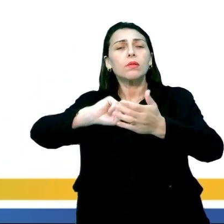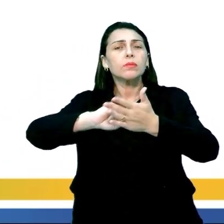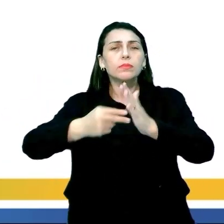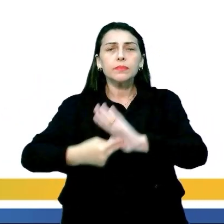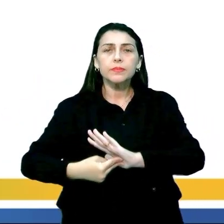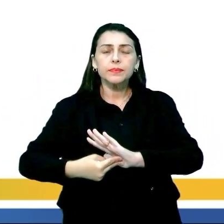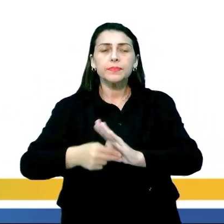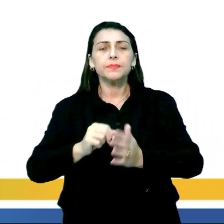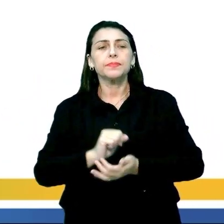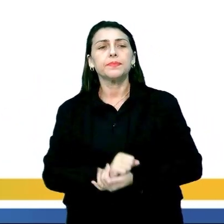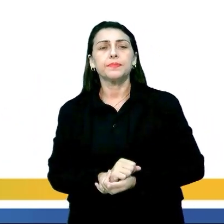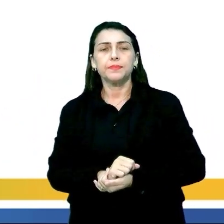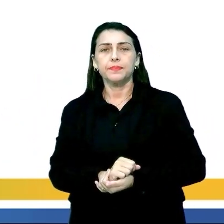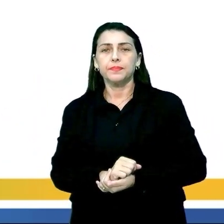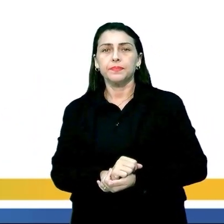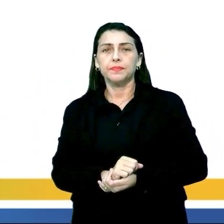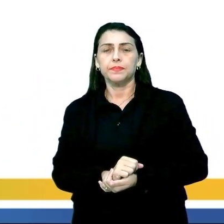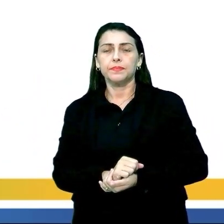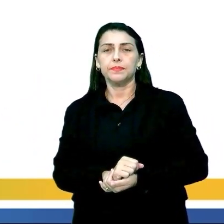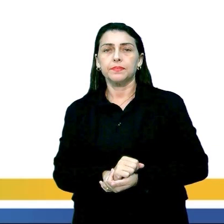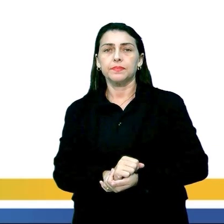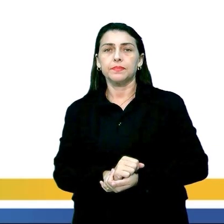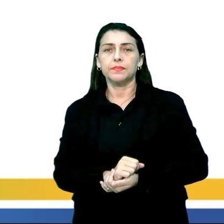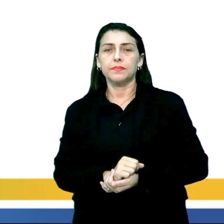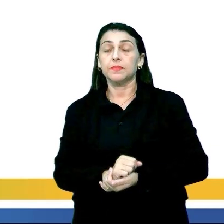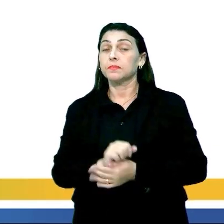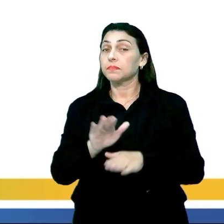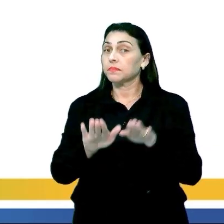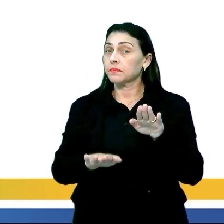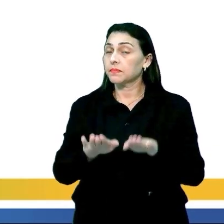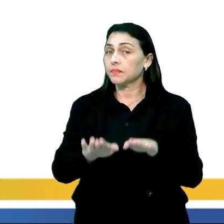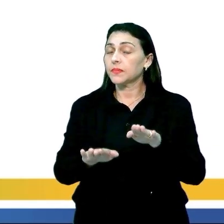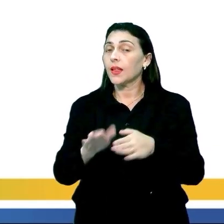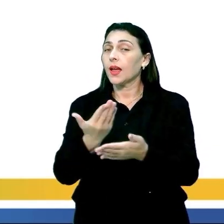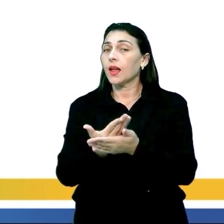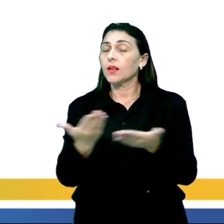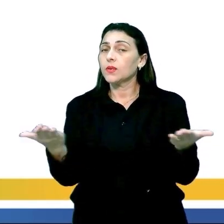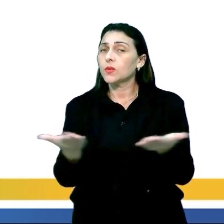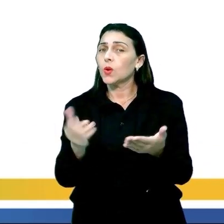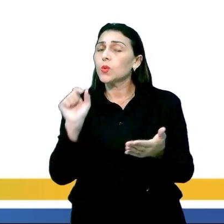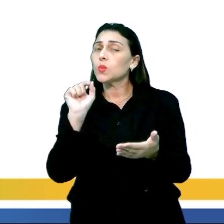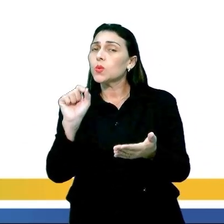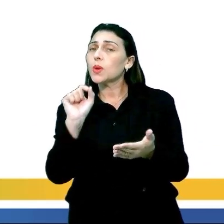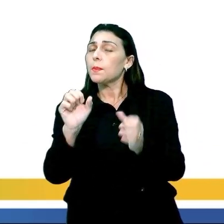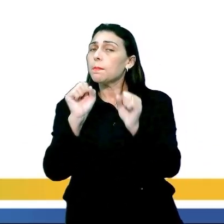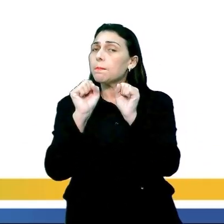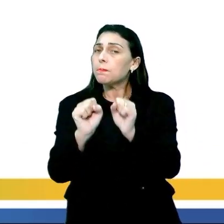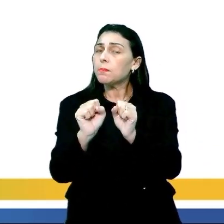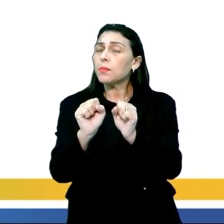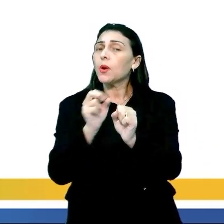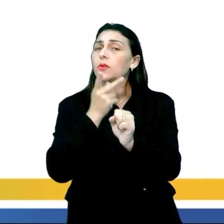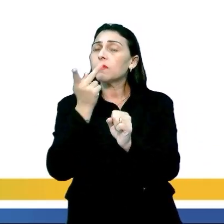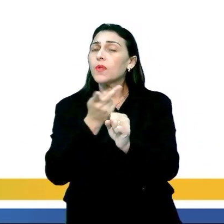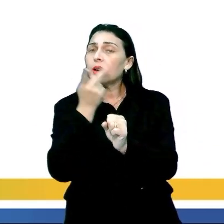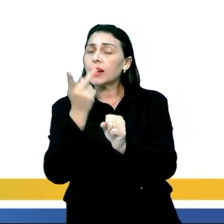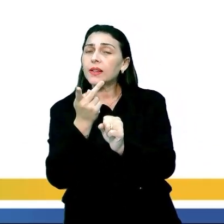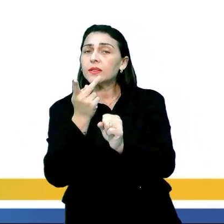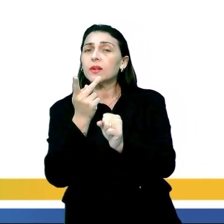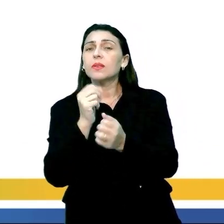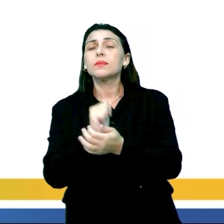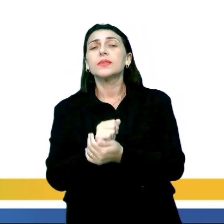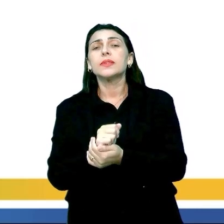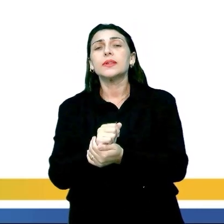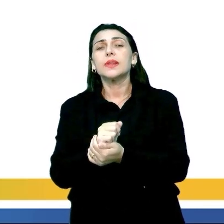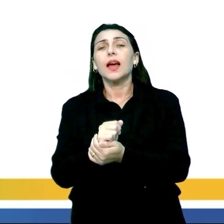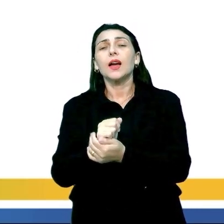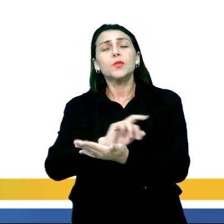pode-se afirmar o quê? Bem, conforme a aula de hoje, o que a gente pode afirmar sobre